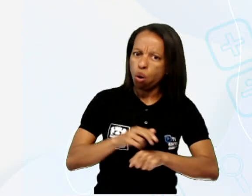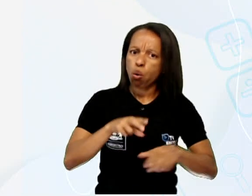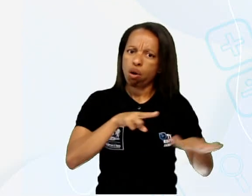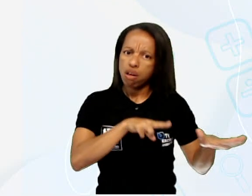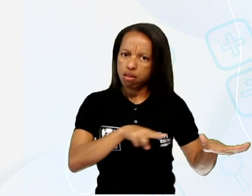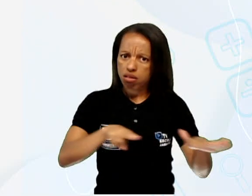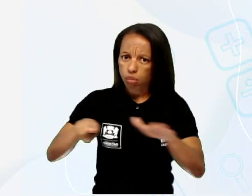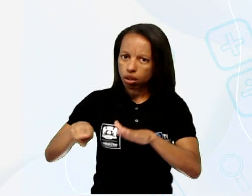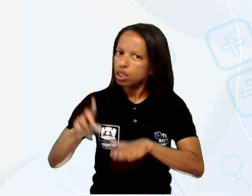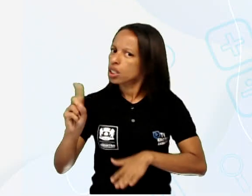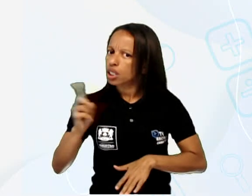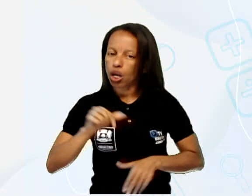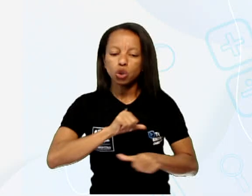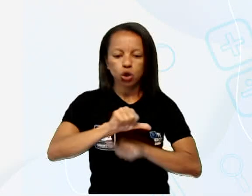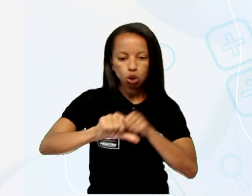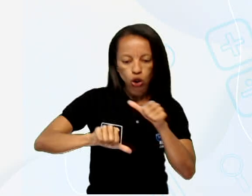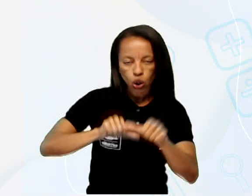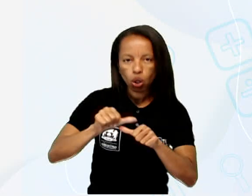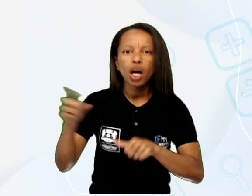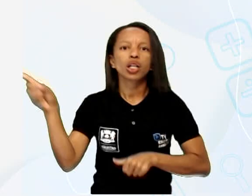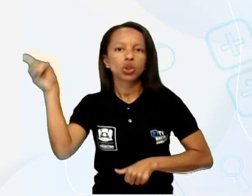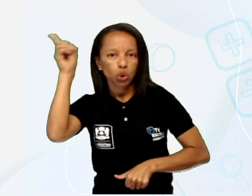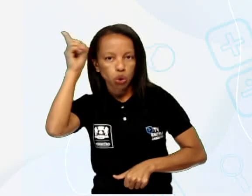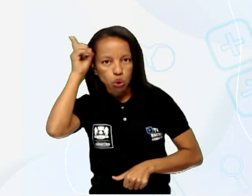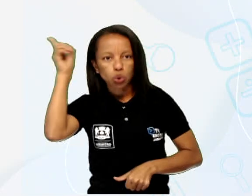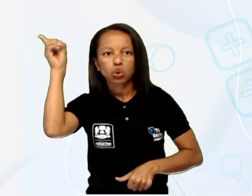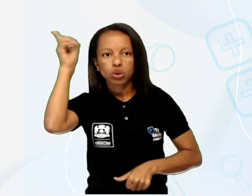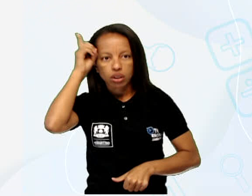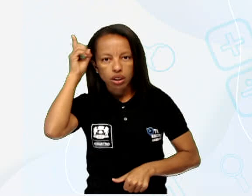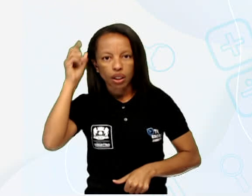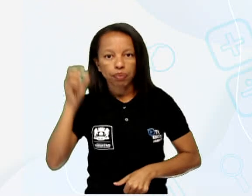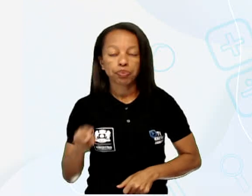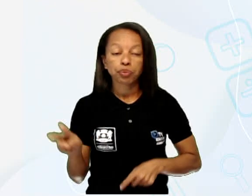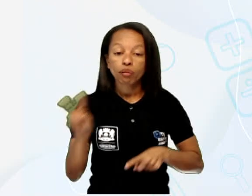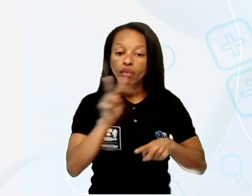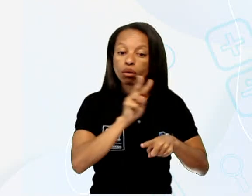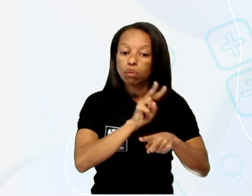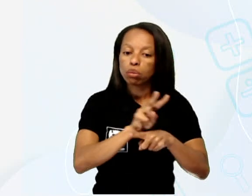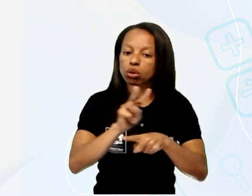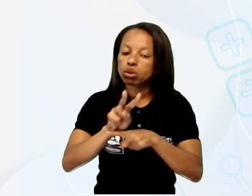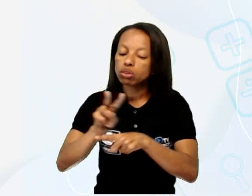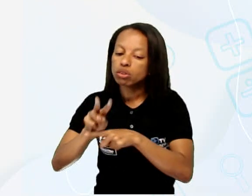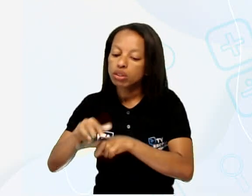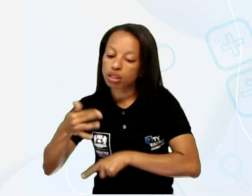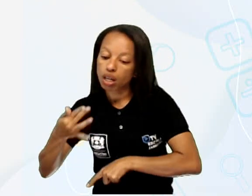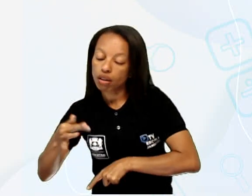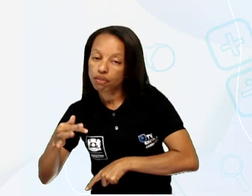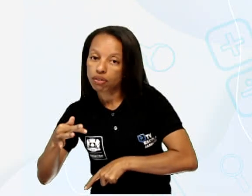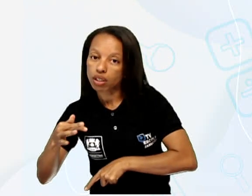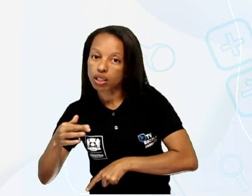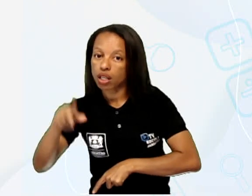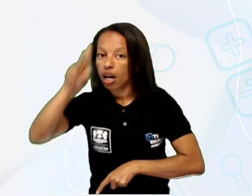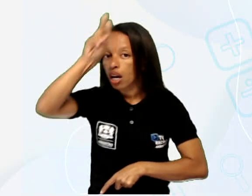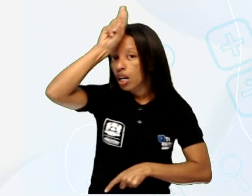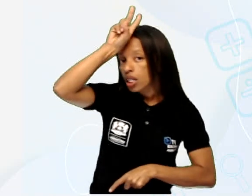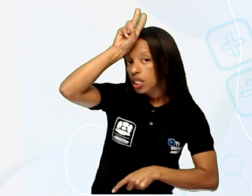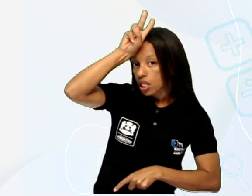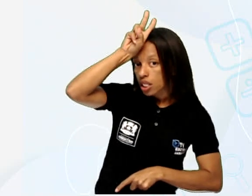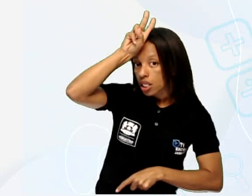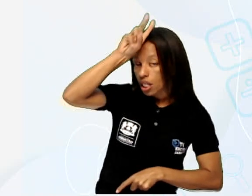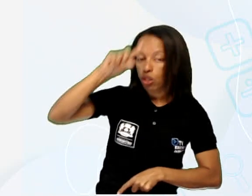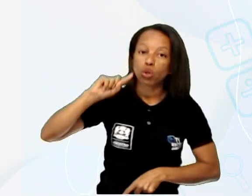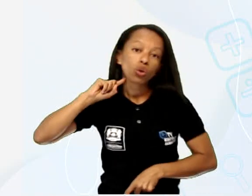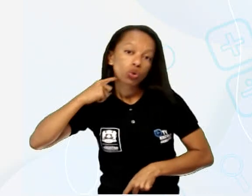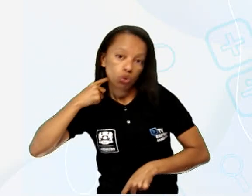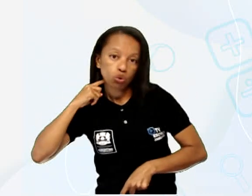trocar todos os dias. Proteger o machucado de insetos ou sujeira com a